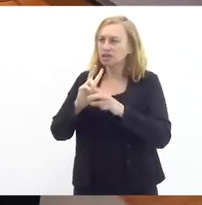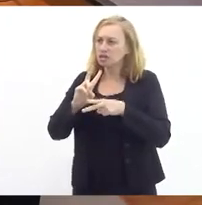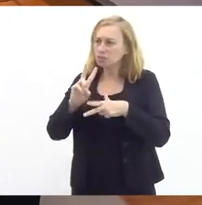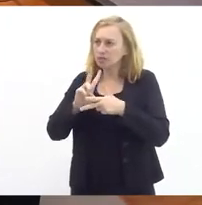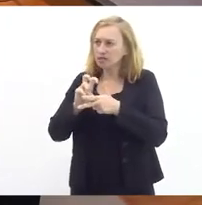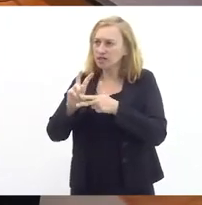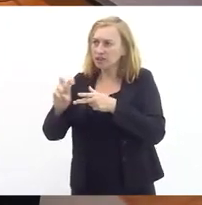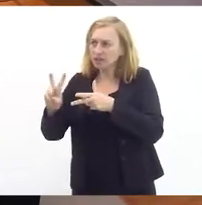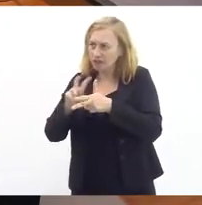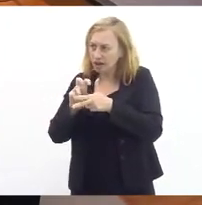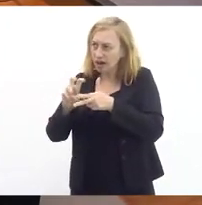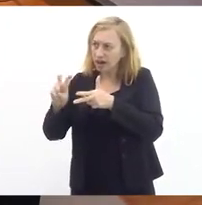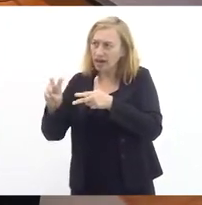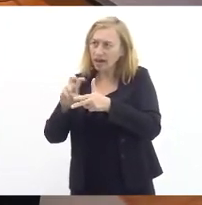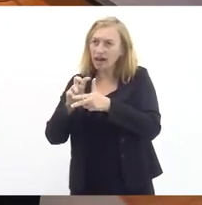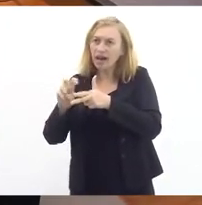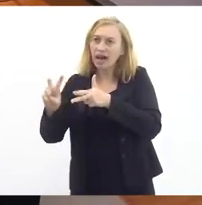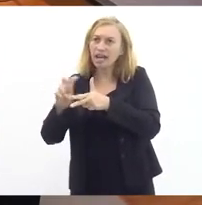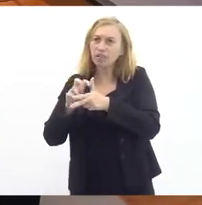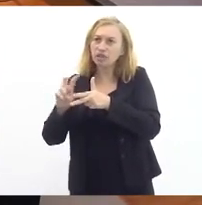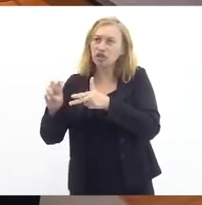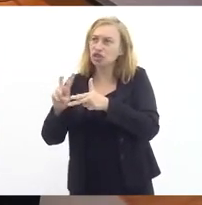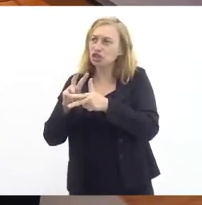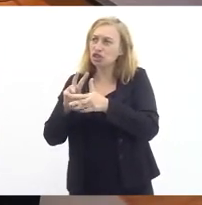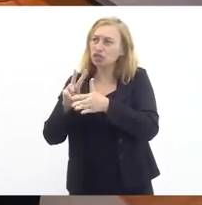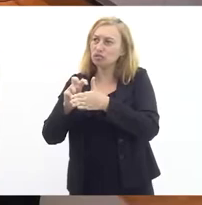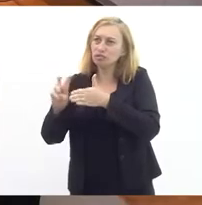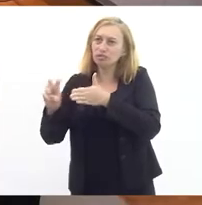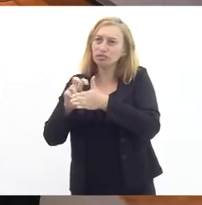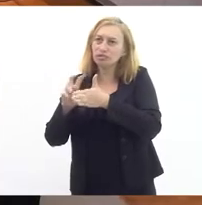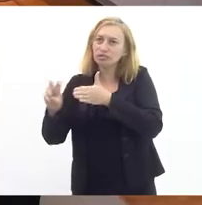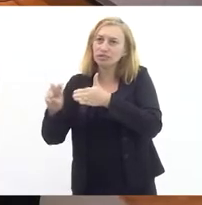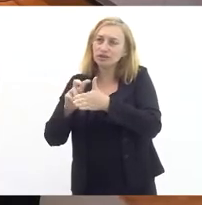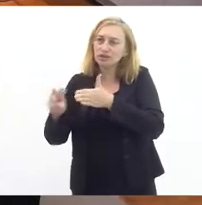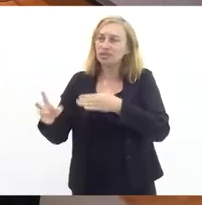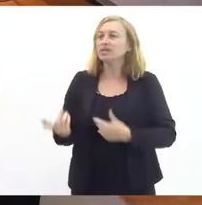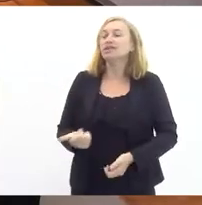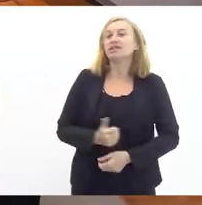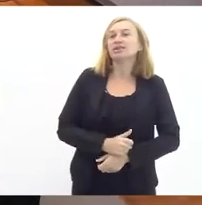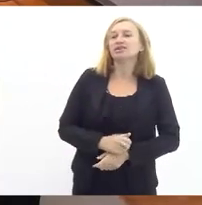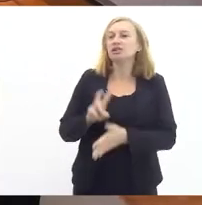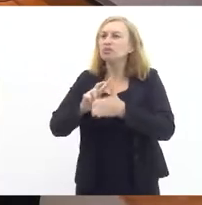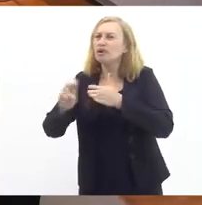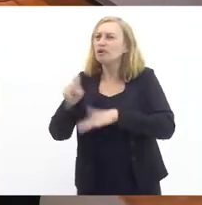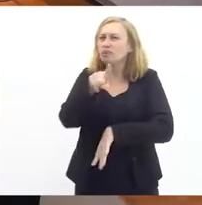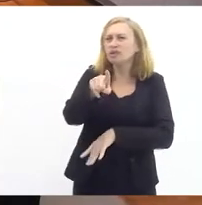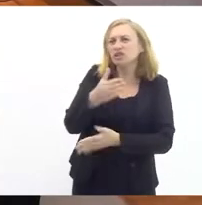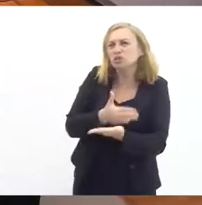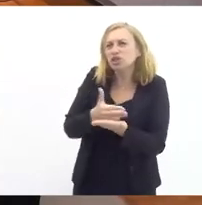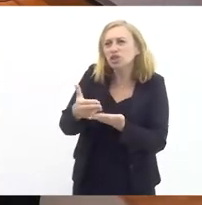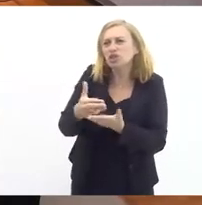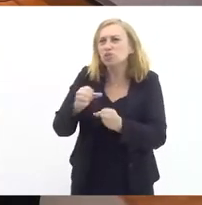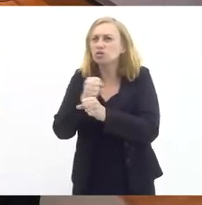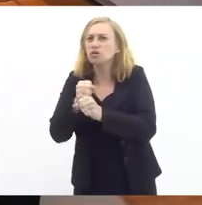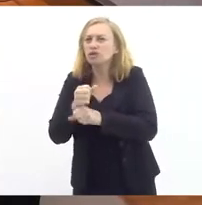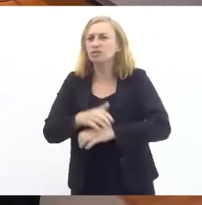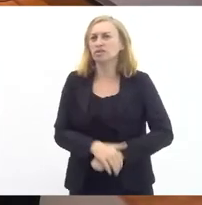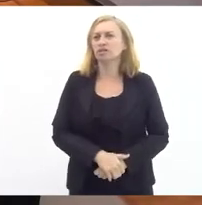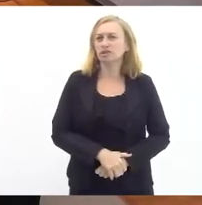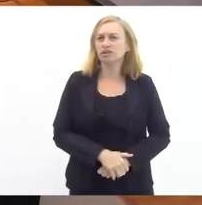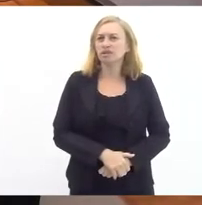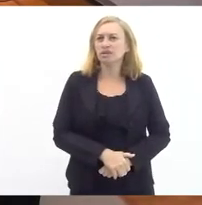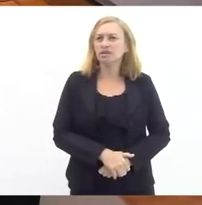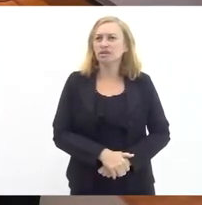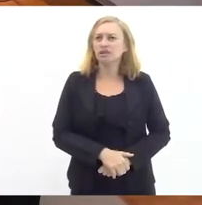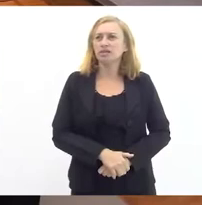mas não existe nenhum relatório, você não tem nenhum relatório entregue da Supervia para vocês do início do ano? De